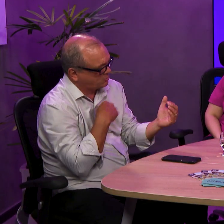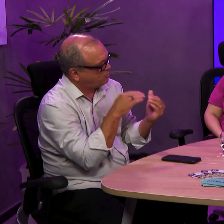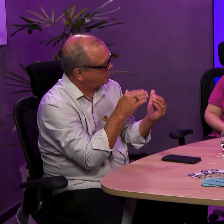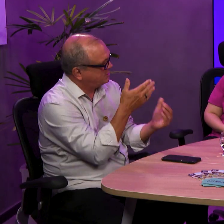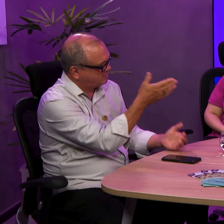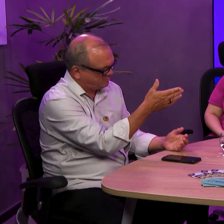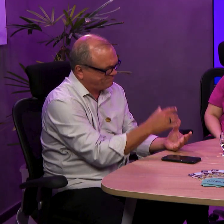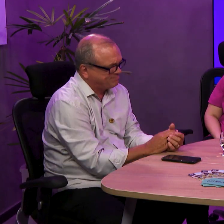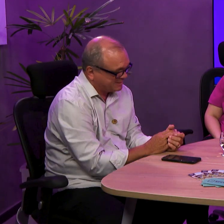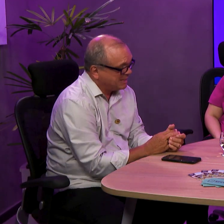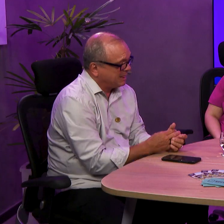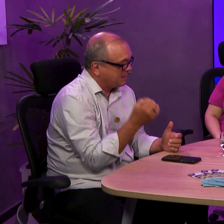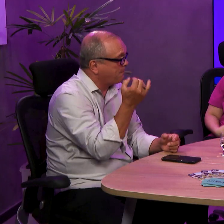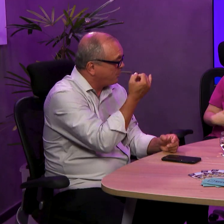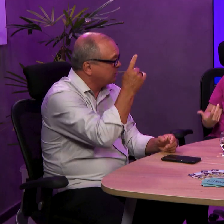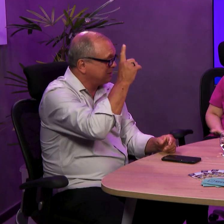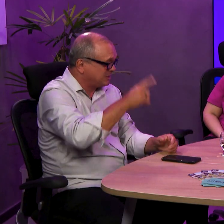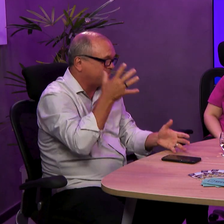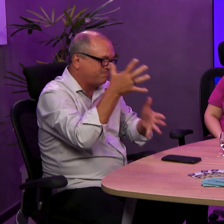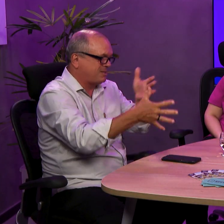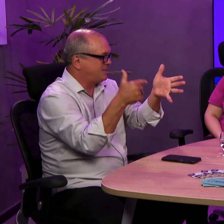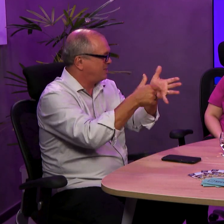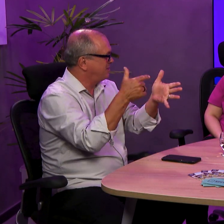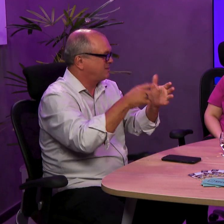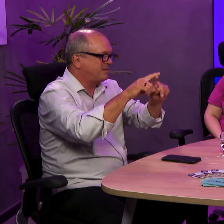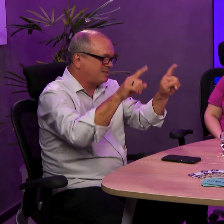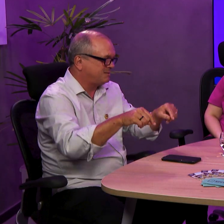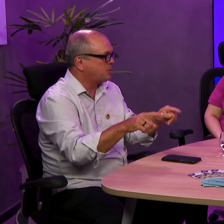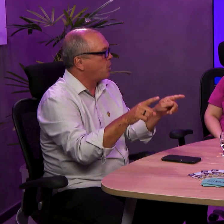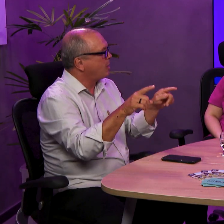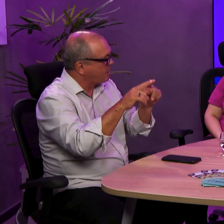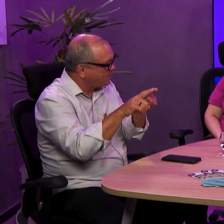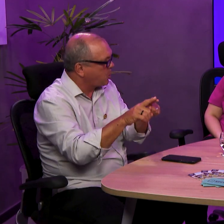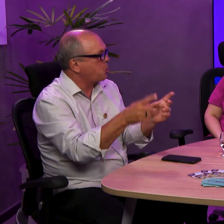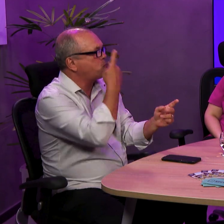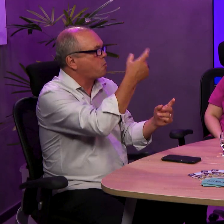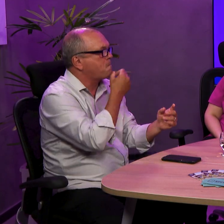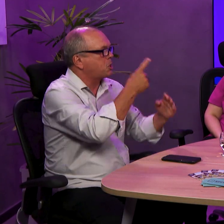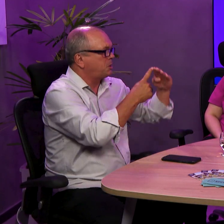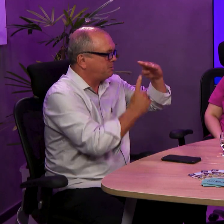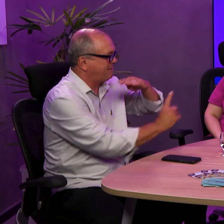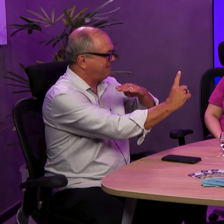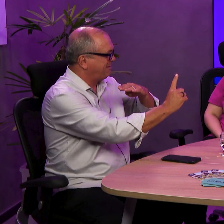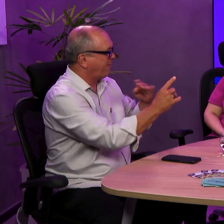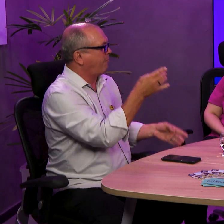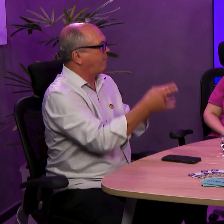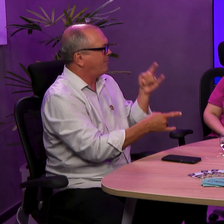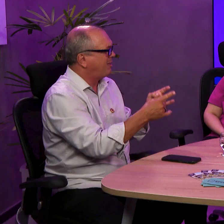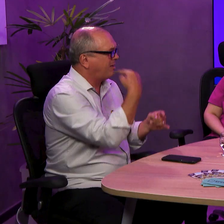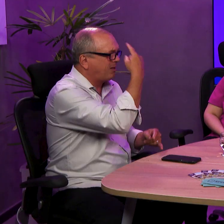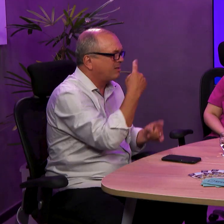É verdade, Livinha. Isso faz totalmente parte, né, da nossa luta. A questão da janela de intérpretes